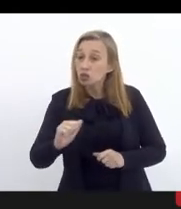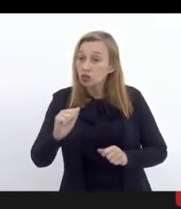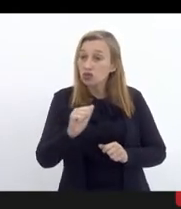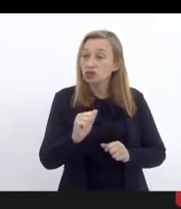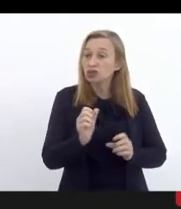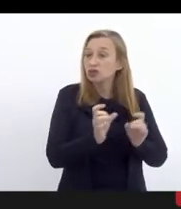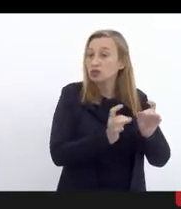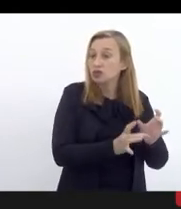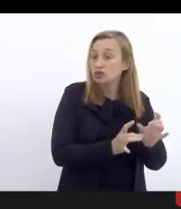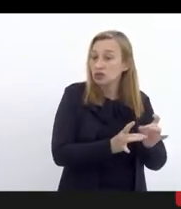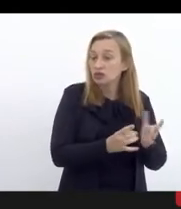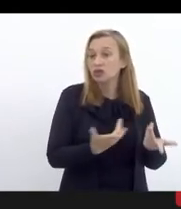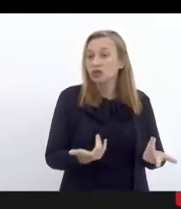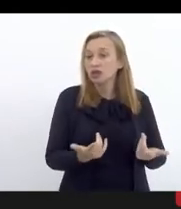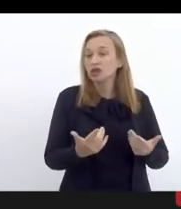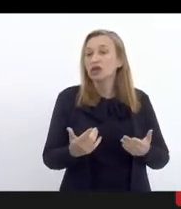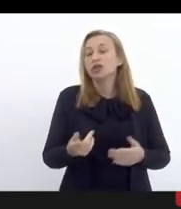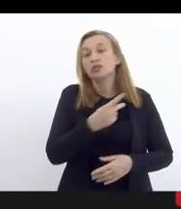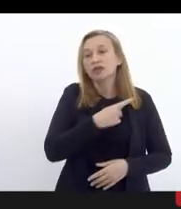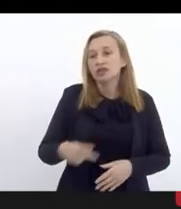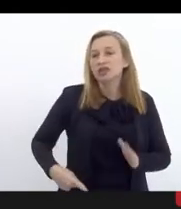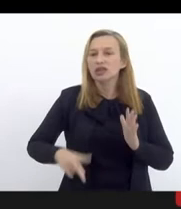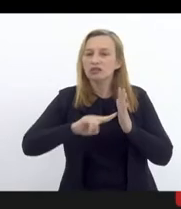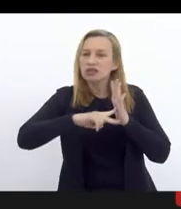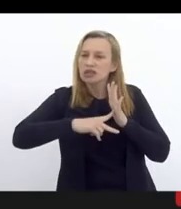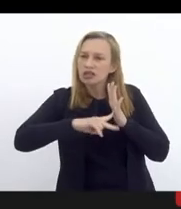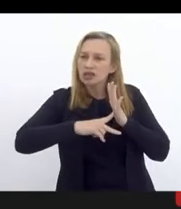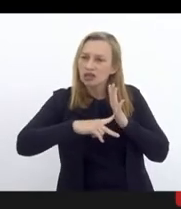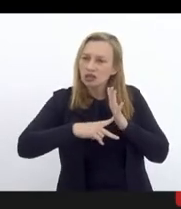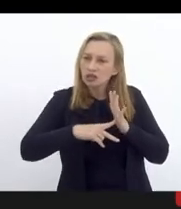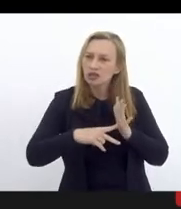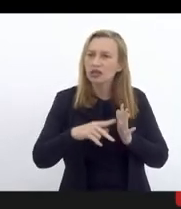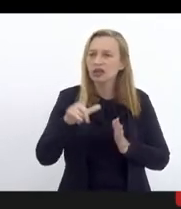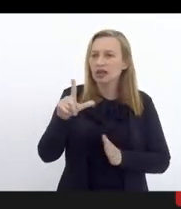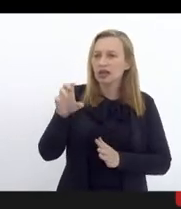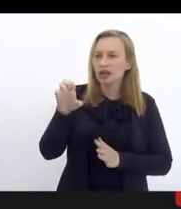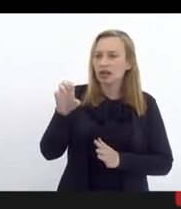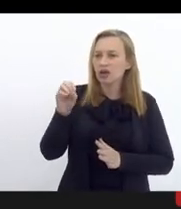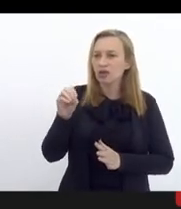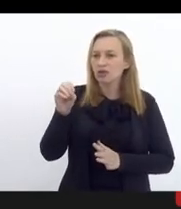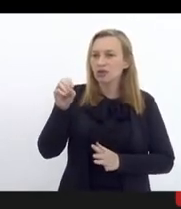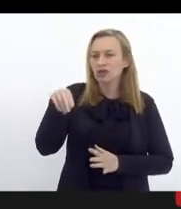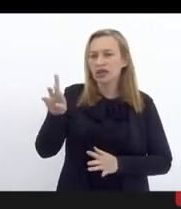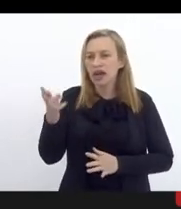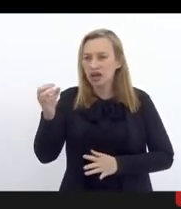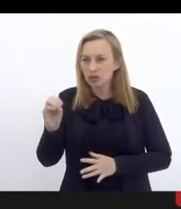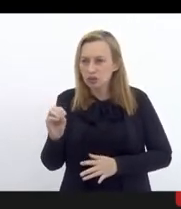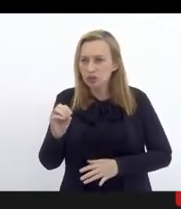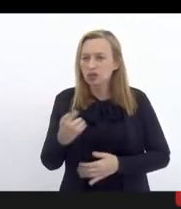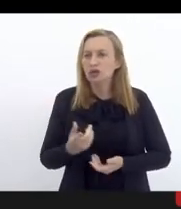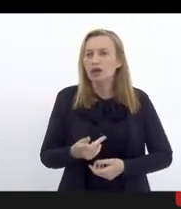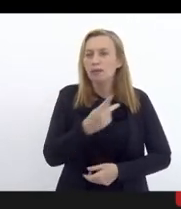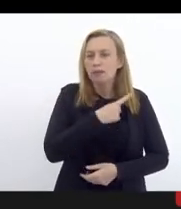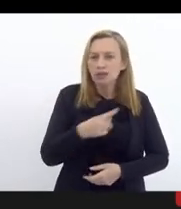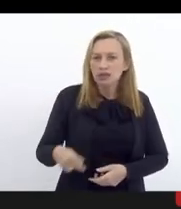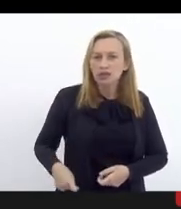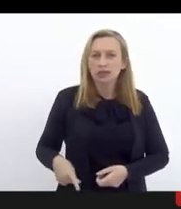o nosso presidente do Sindicato Rural de Campos, o Arnaldo Bartola. Meu